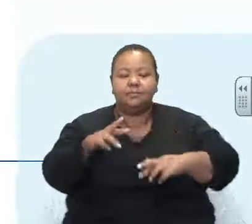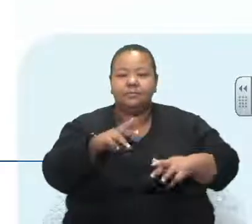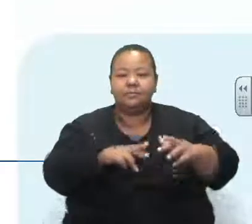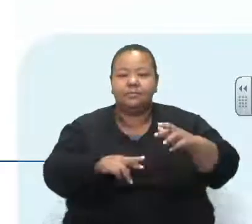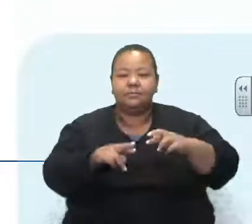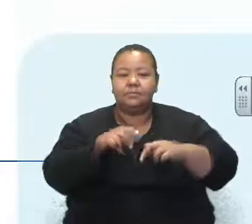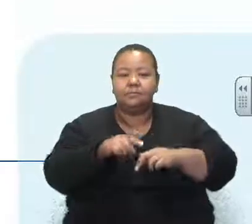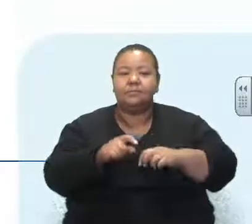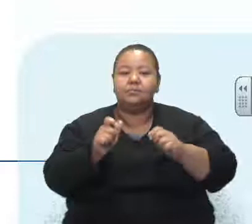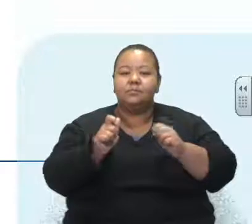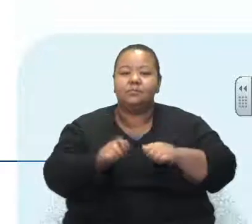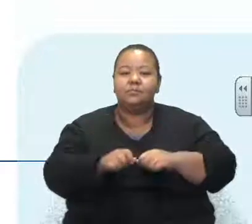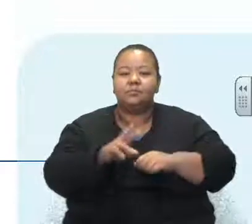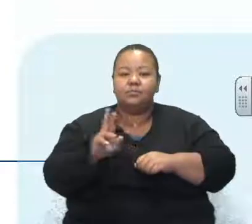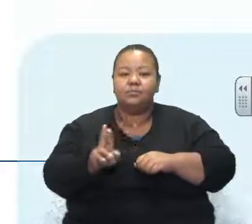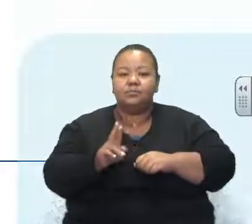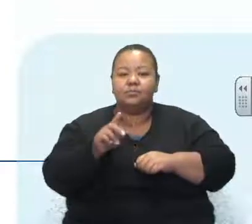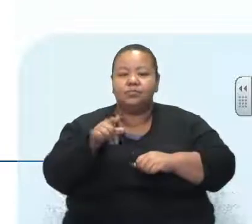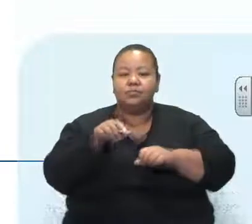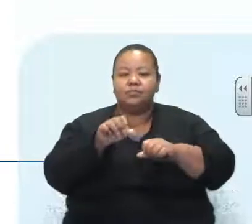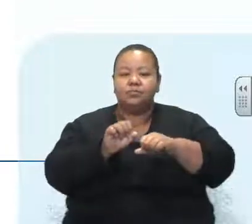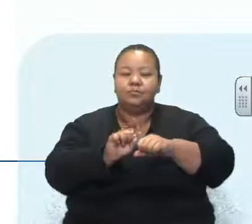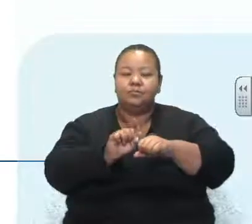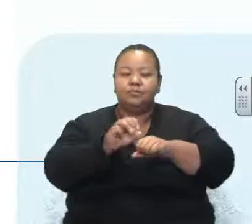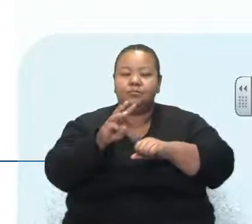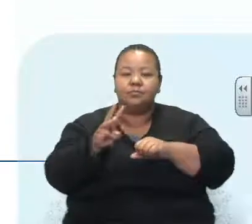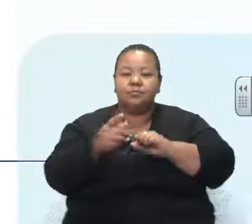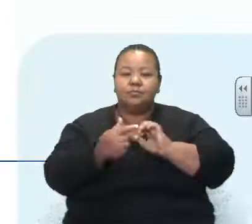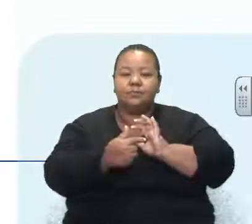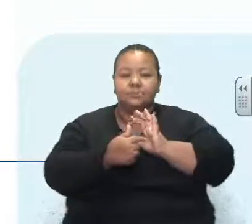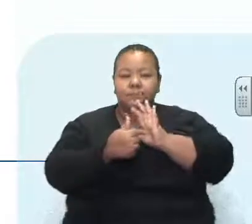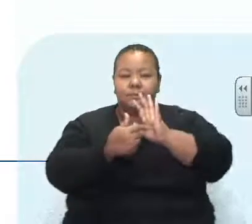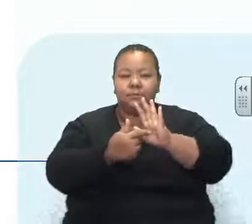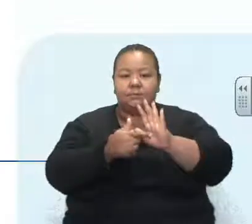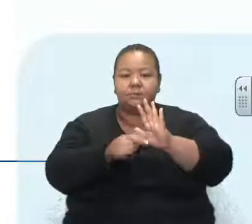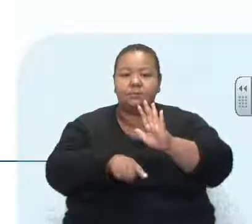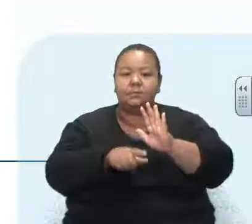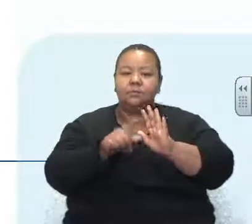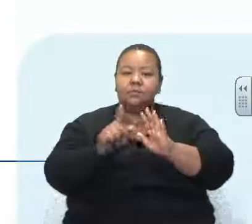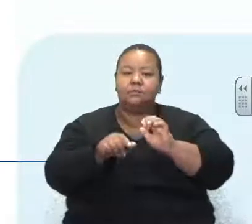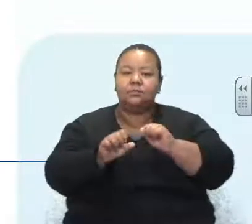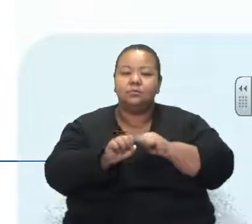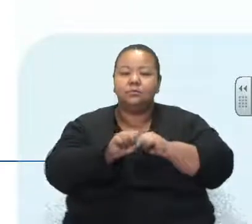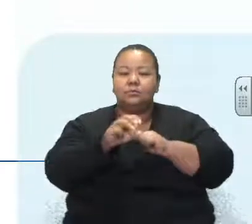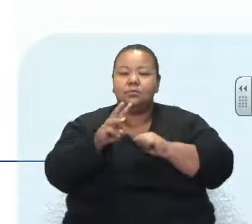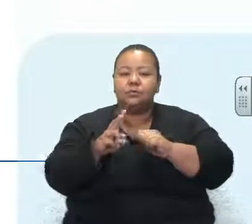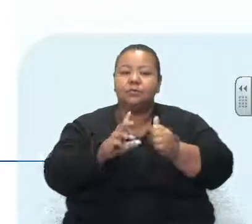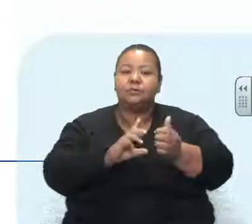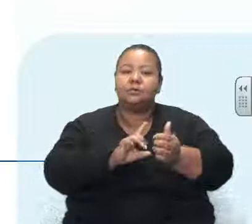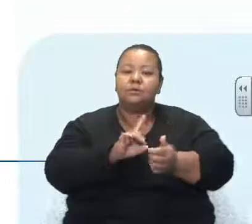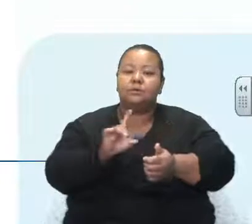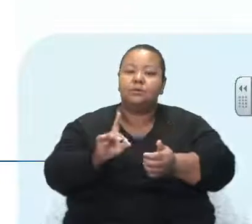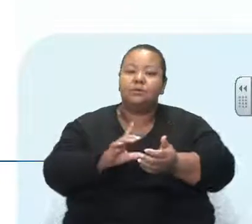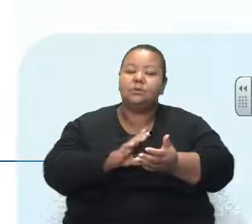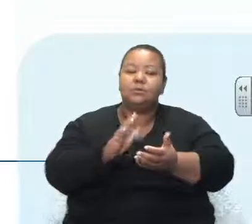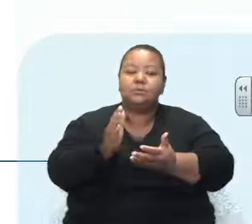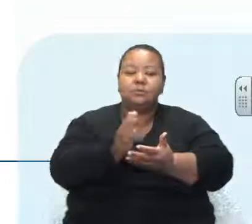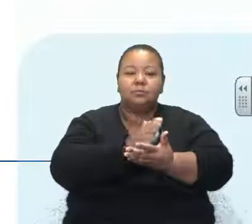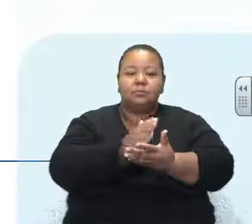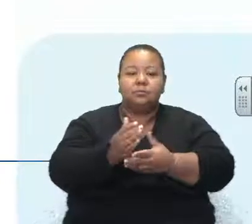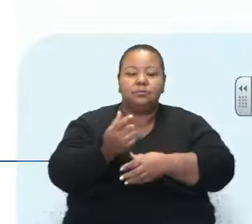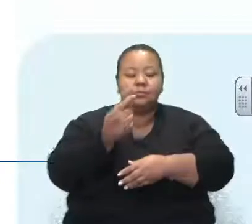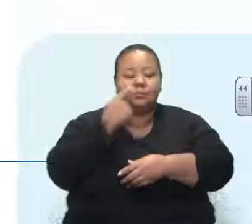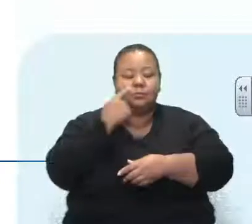indicadores, na qual eu vou utilizar os softwares apresentados. Aquele software que eu falei, somente alguns deles. E aí eu vou partir aqui